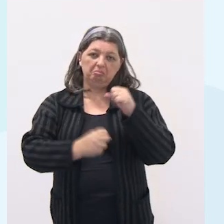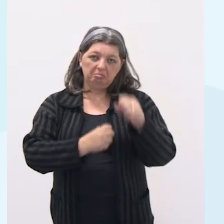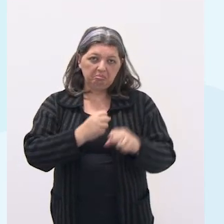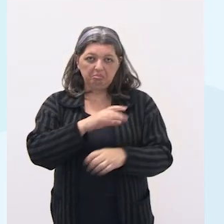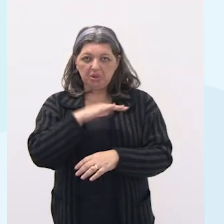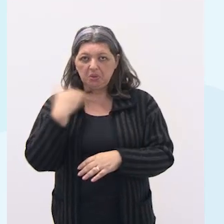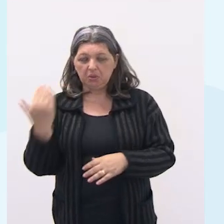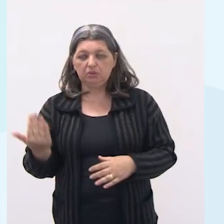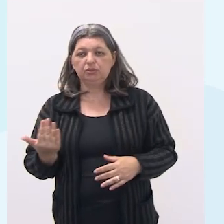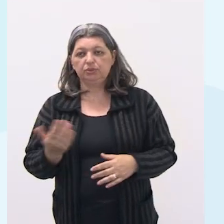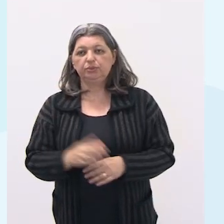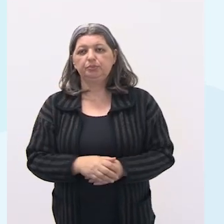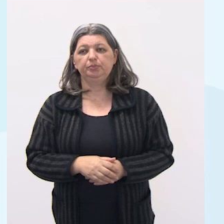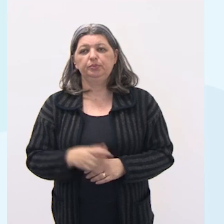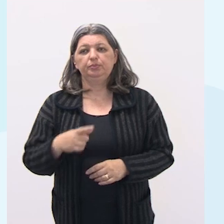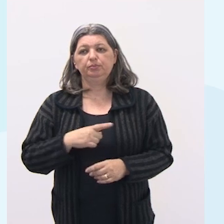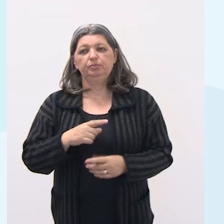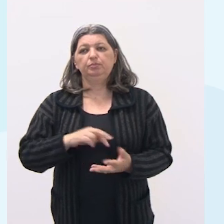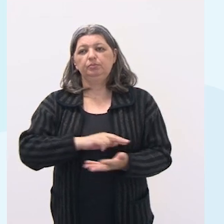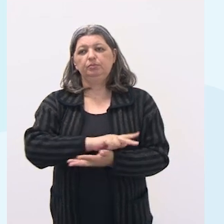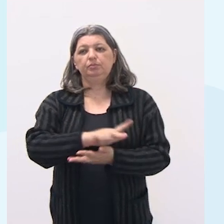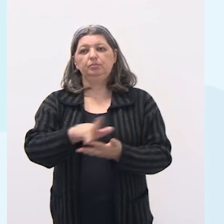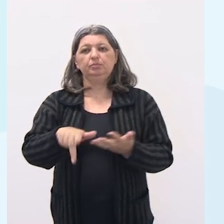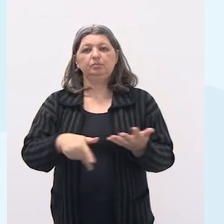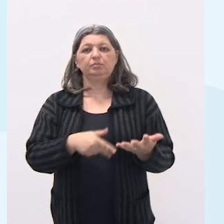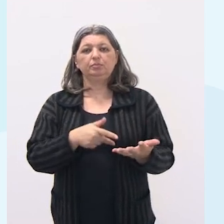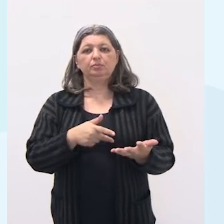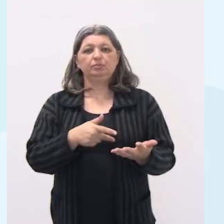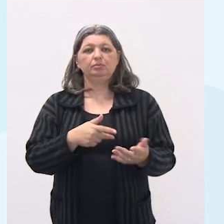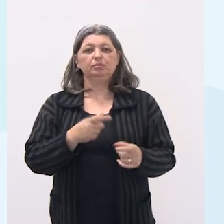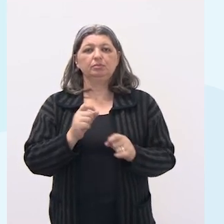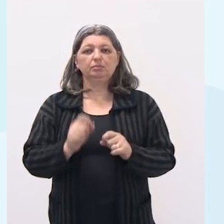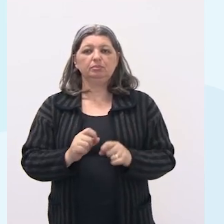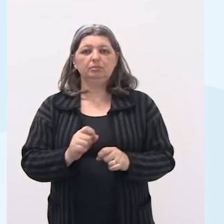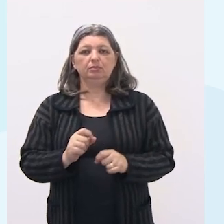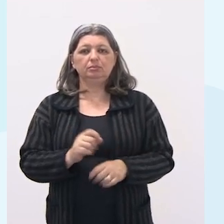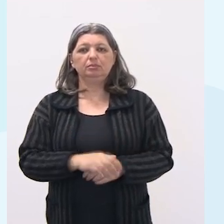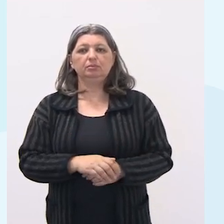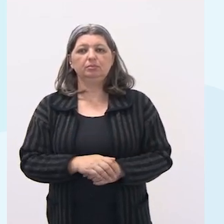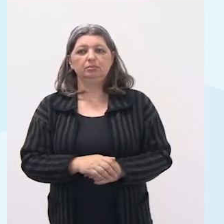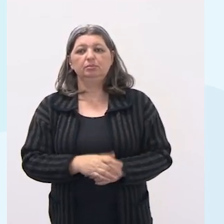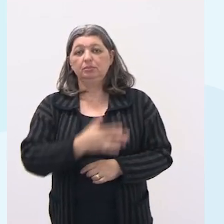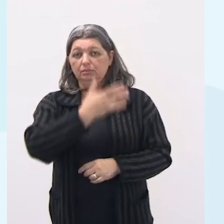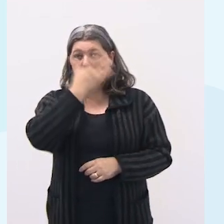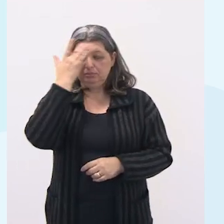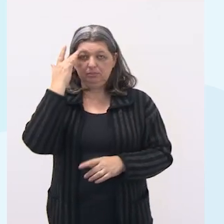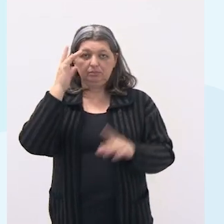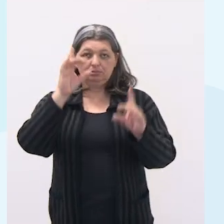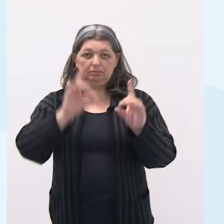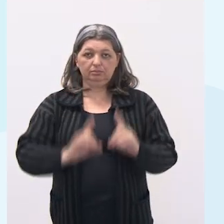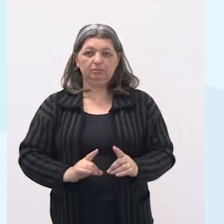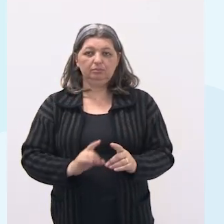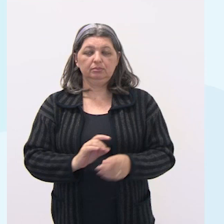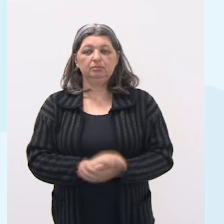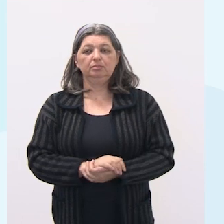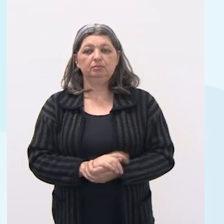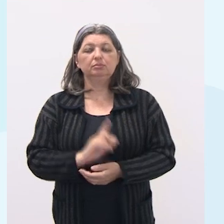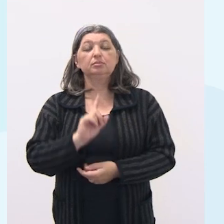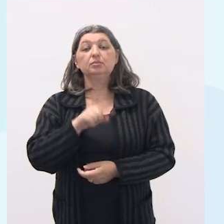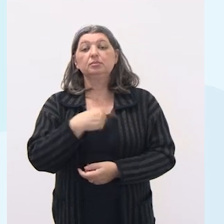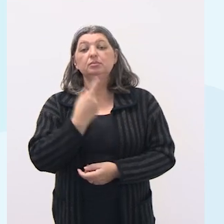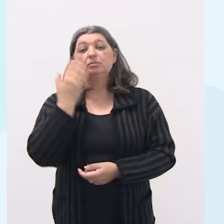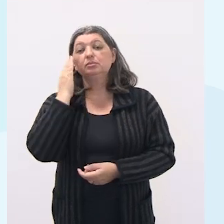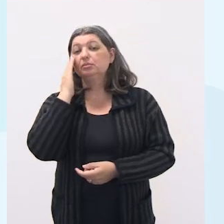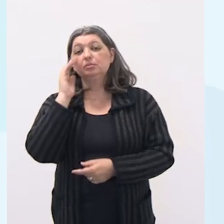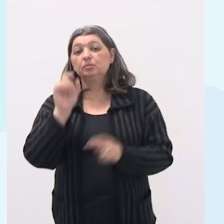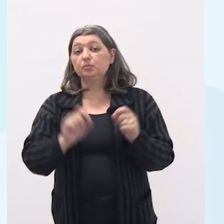quando a gente vai encontrar esses diferentes recortes das pessoas com deficiência, nós vamos entendendo